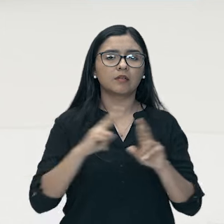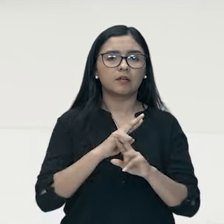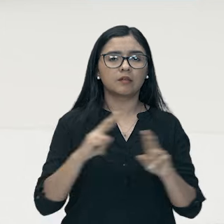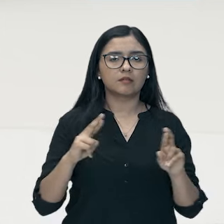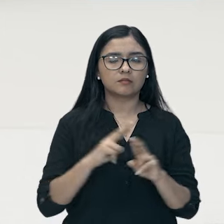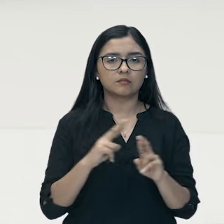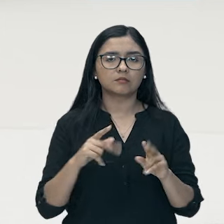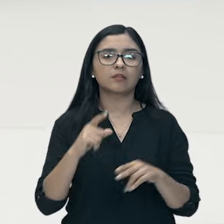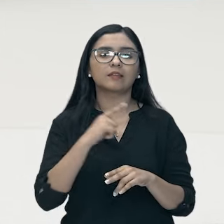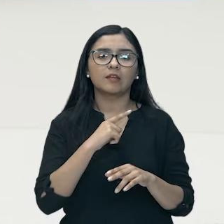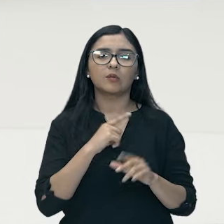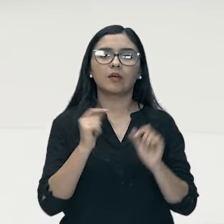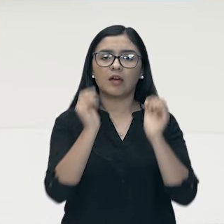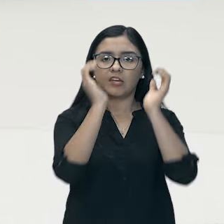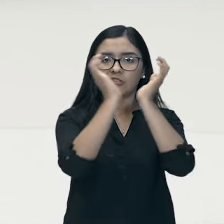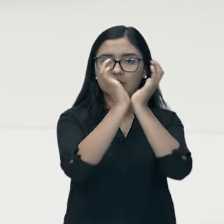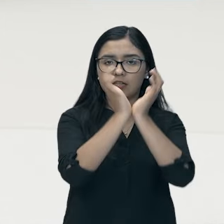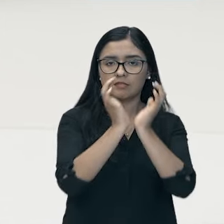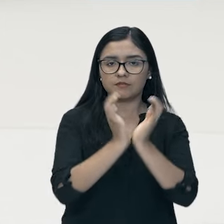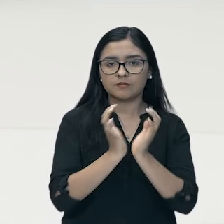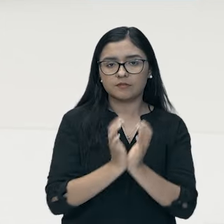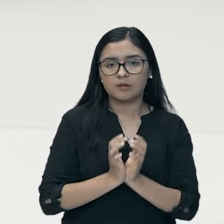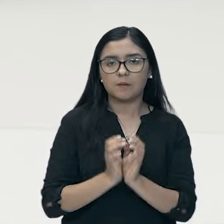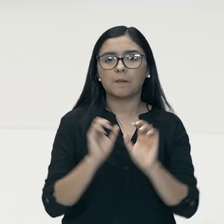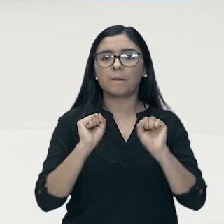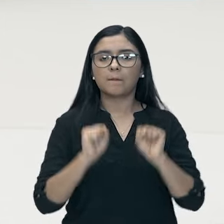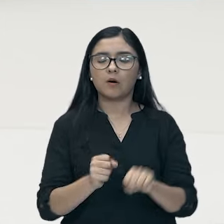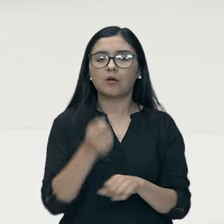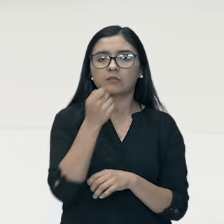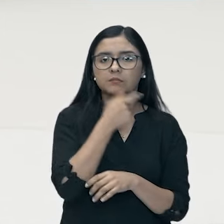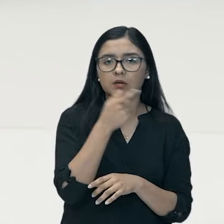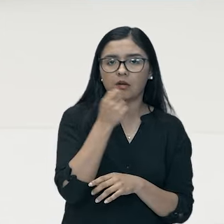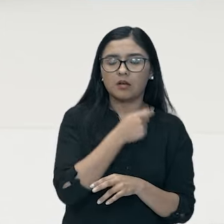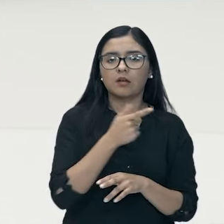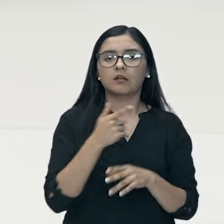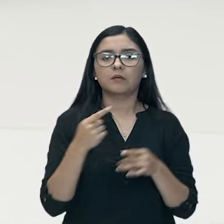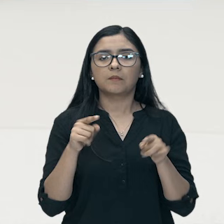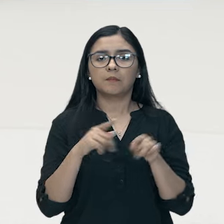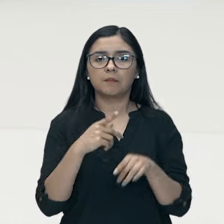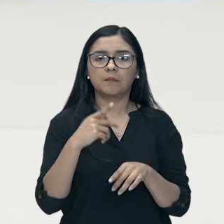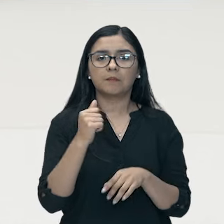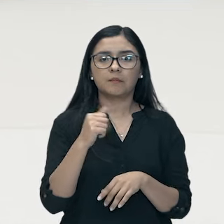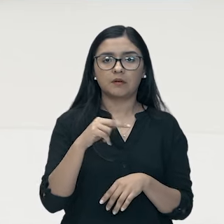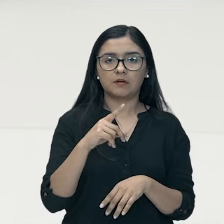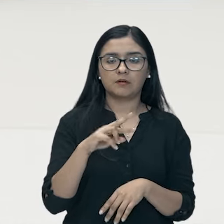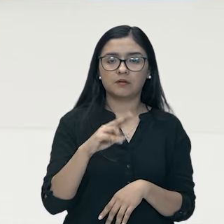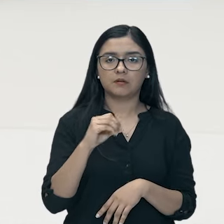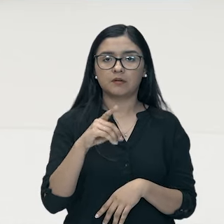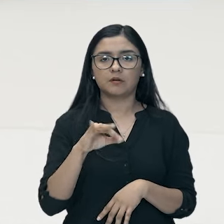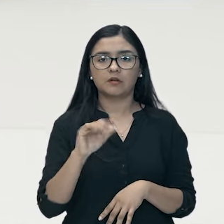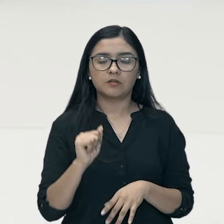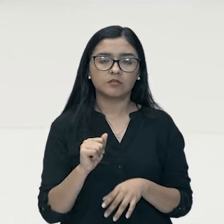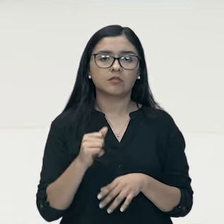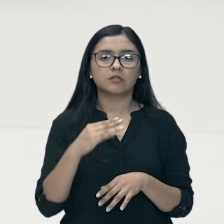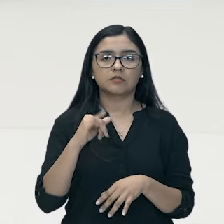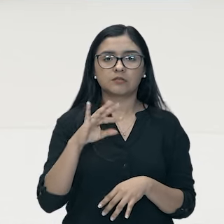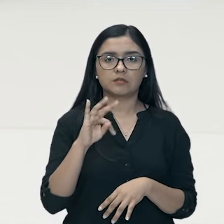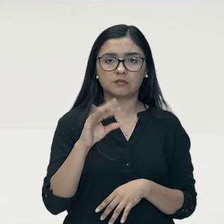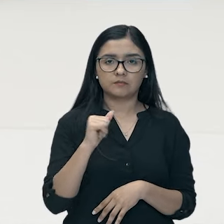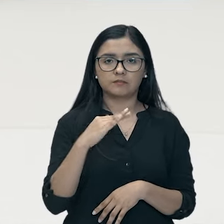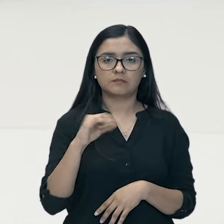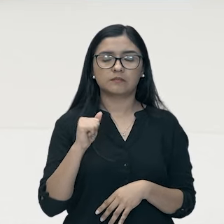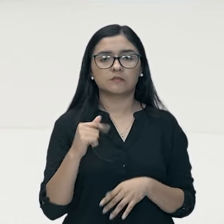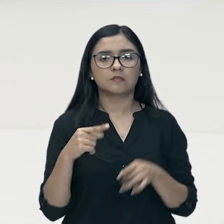que eu vou ter as classificações ou vai ser ou vai ser uma paráfrase ou vai ser uma paródia ou vai ser uma citação ou vai ser uma